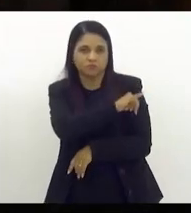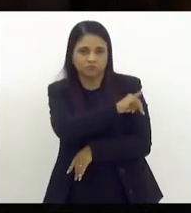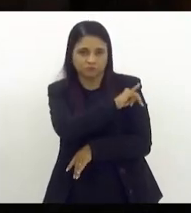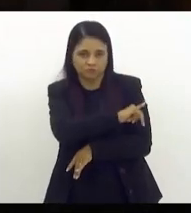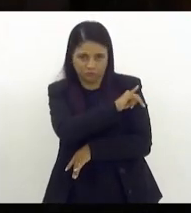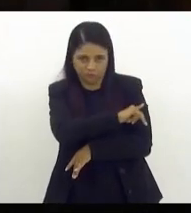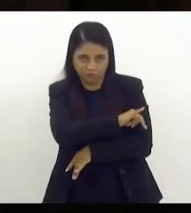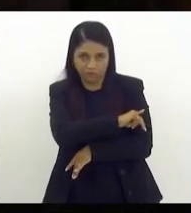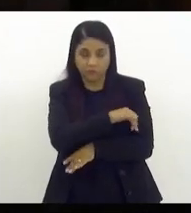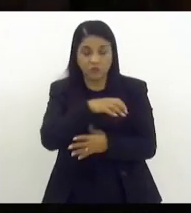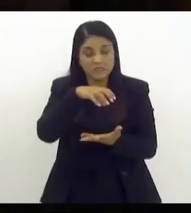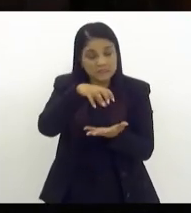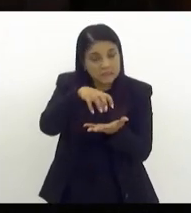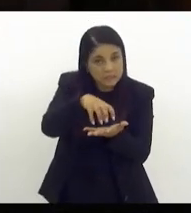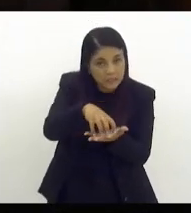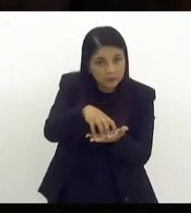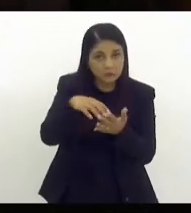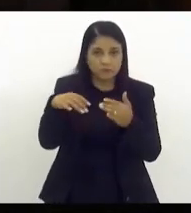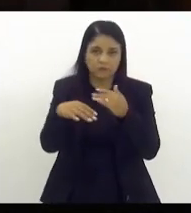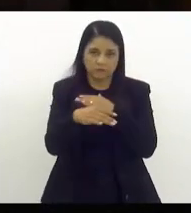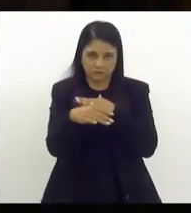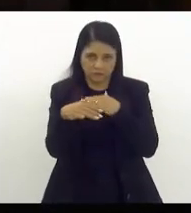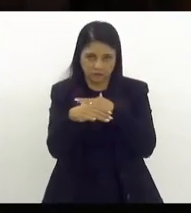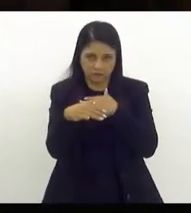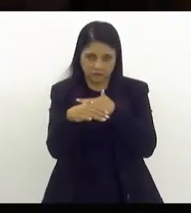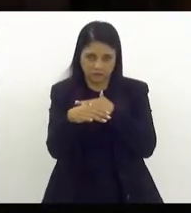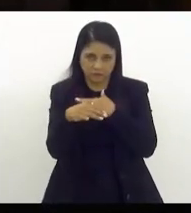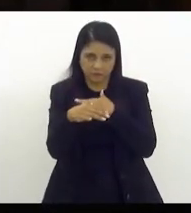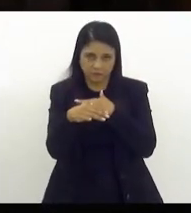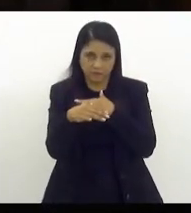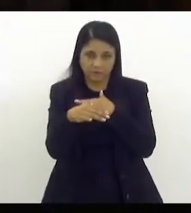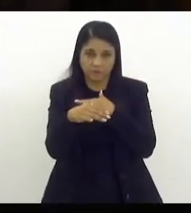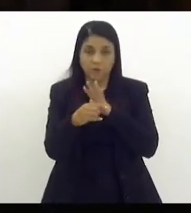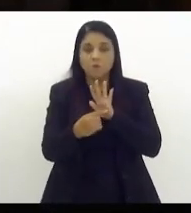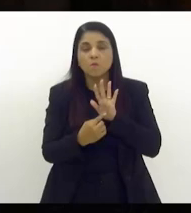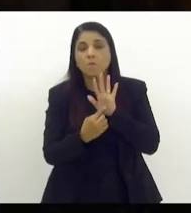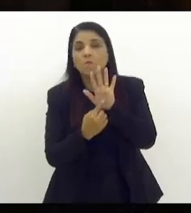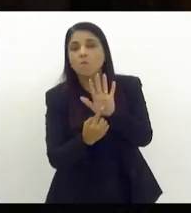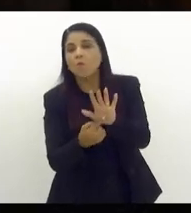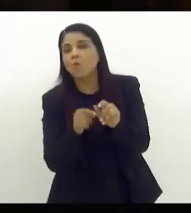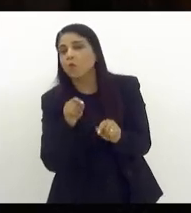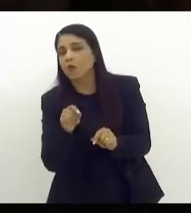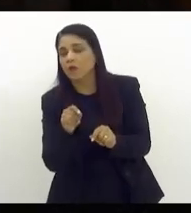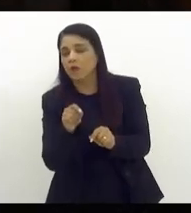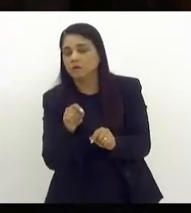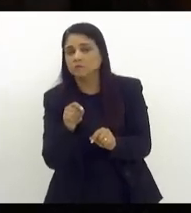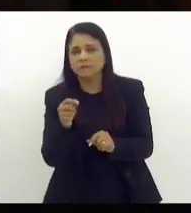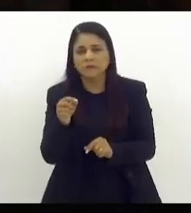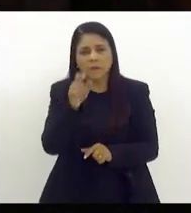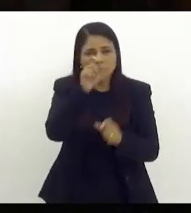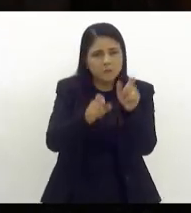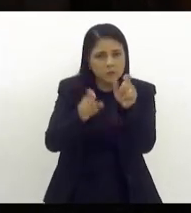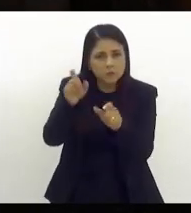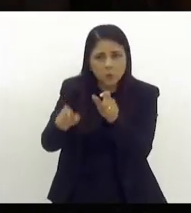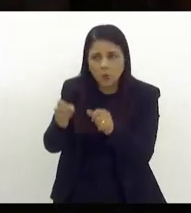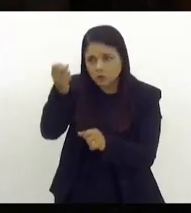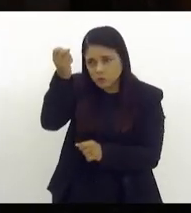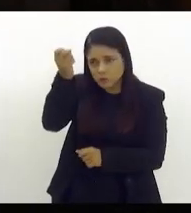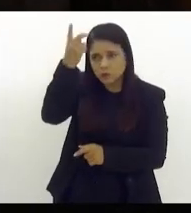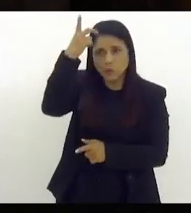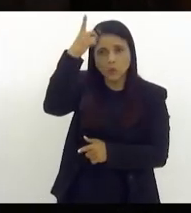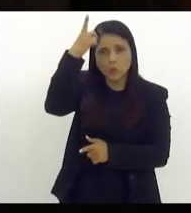no centro da cidade, ele revela talentos que vêm para o